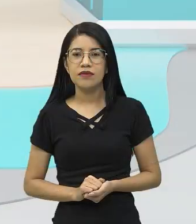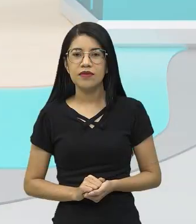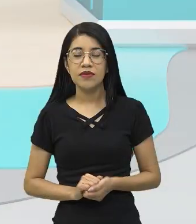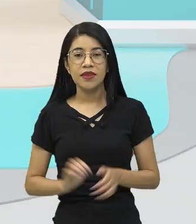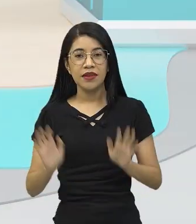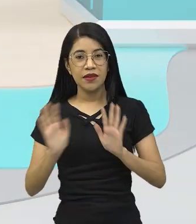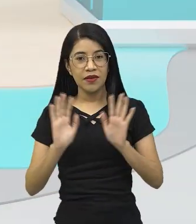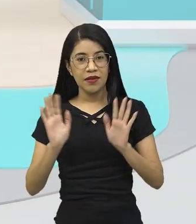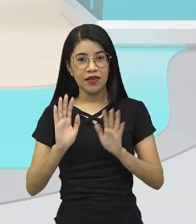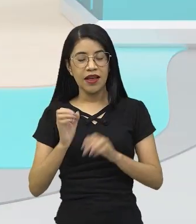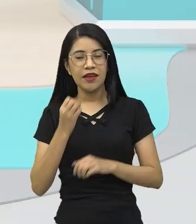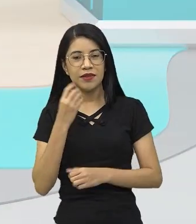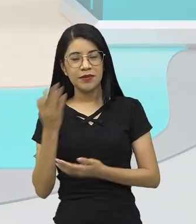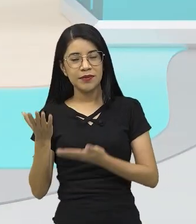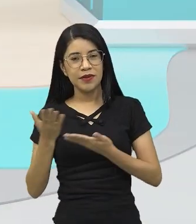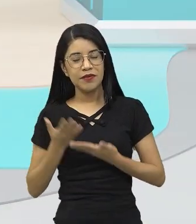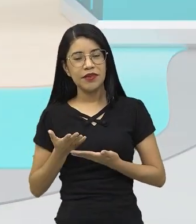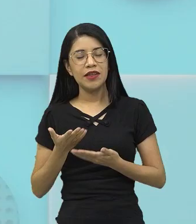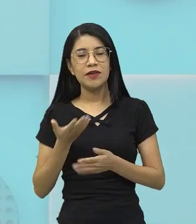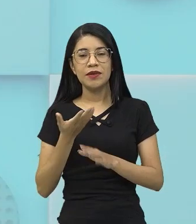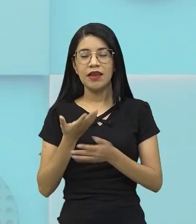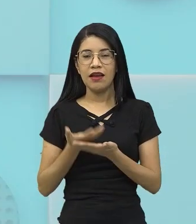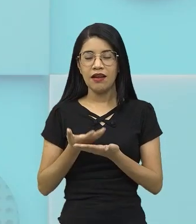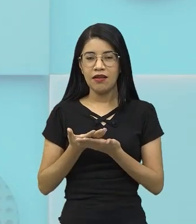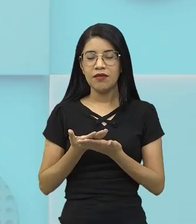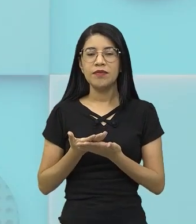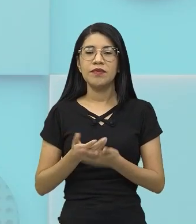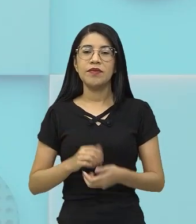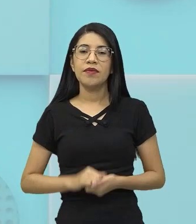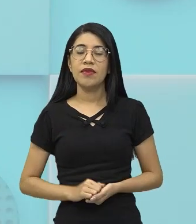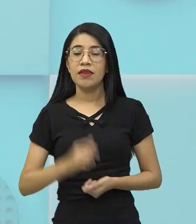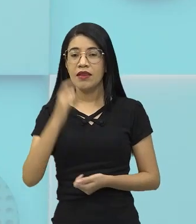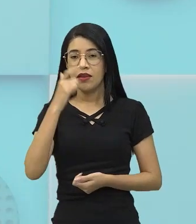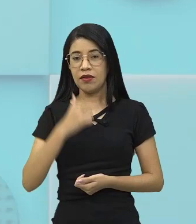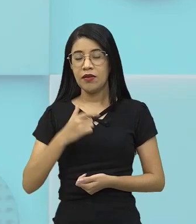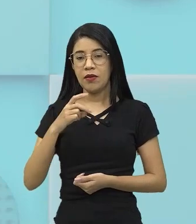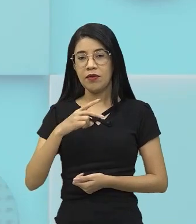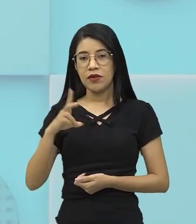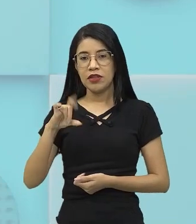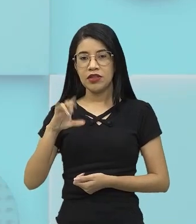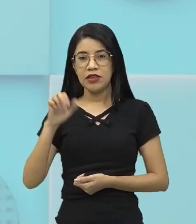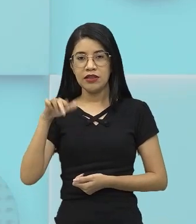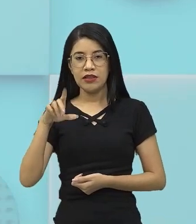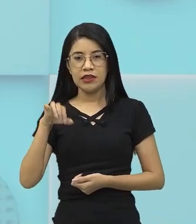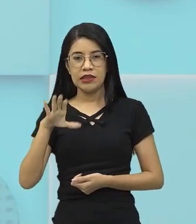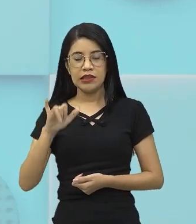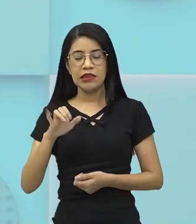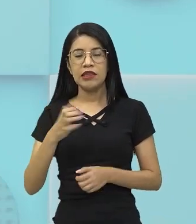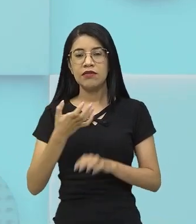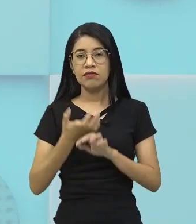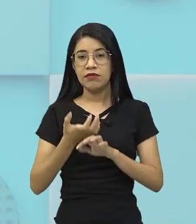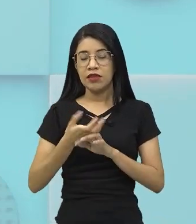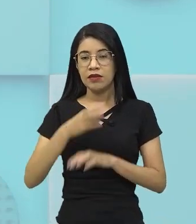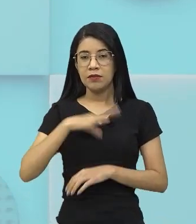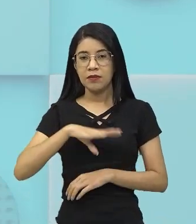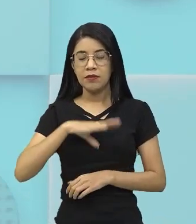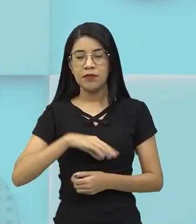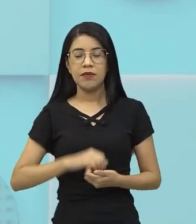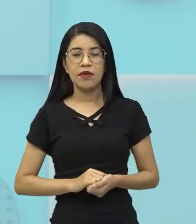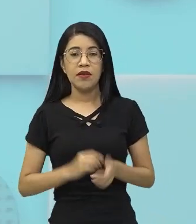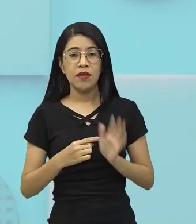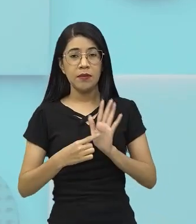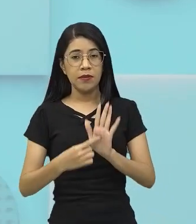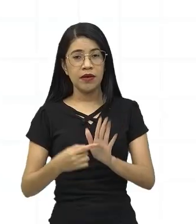Olá, pessoal, bem-vindos à nossa aula. Eu sou a professora Dinanci Silva, de Língua Portuguesa, e nós trazemos uma